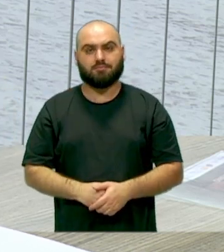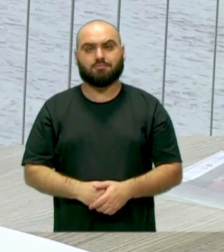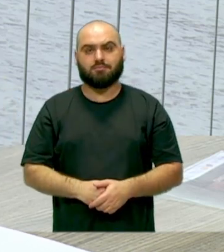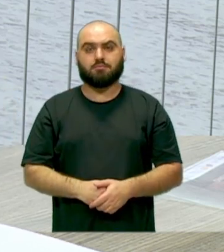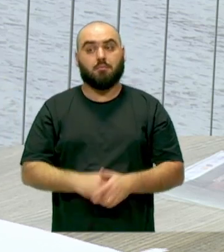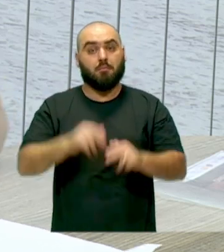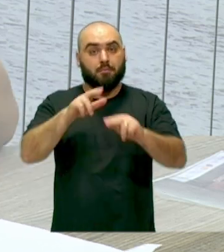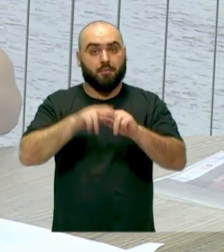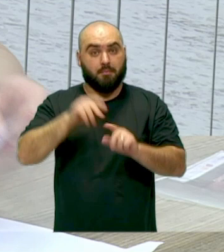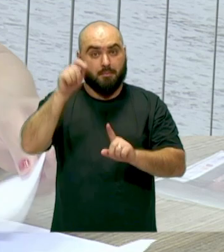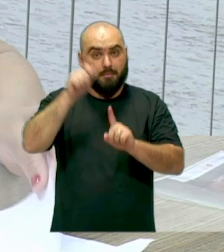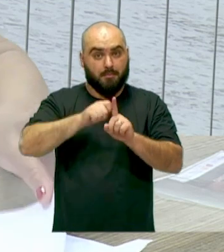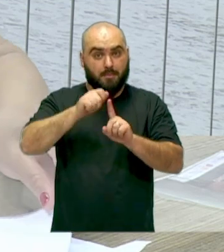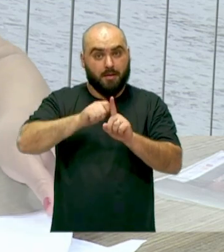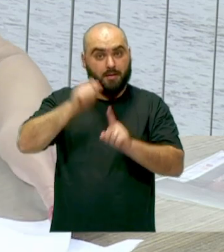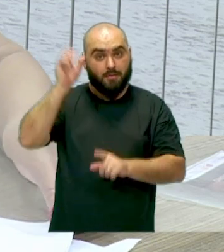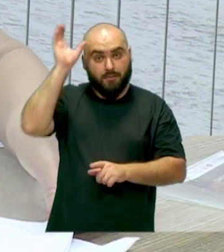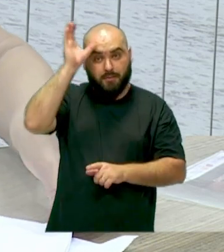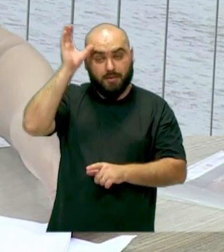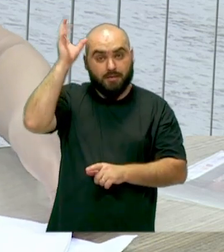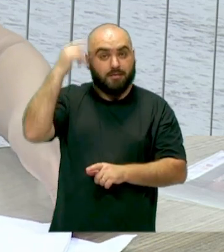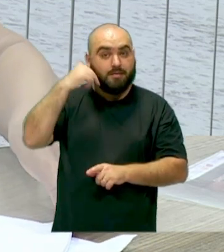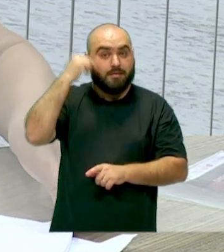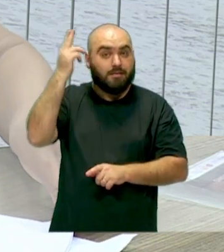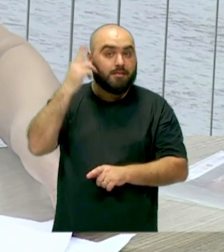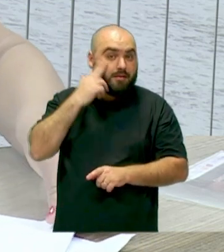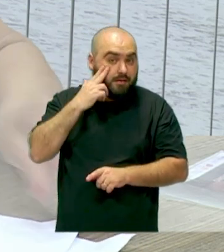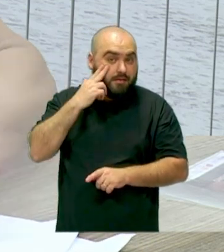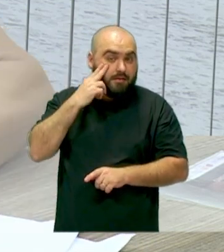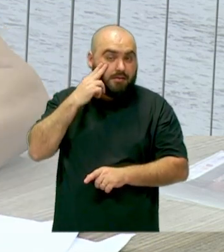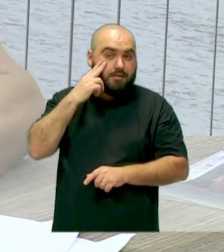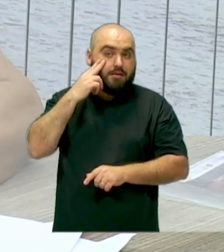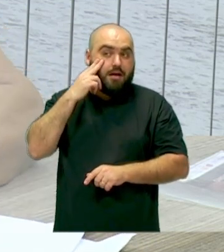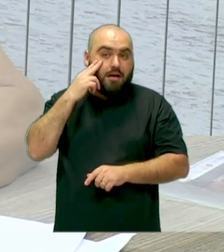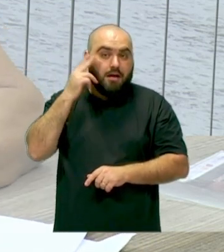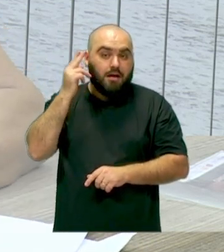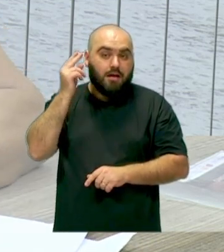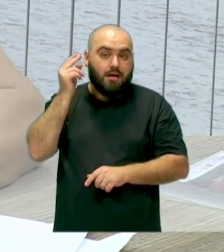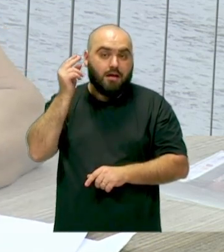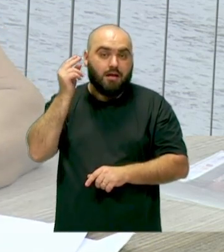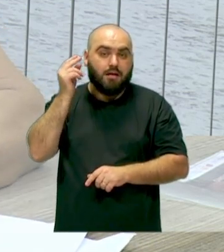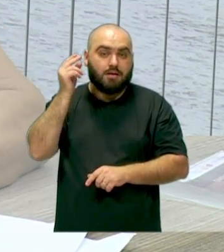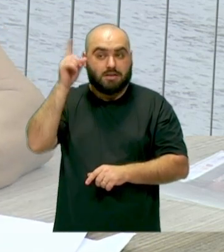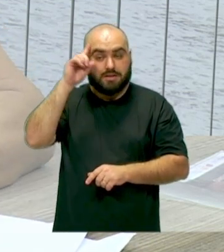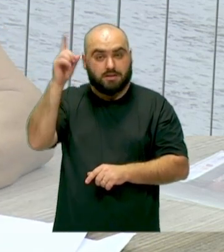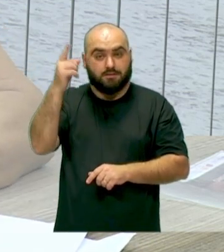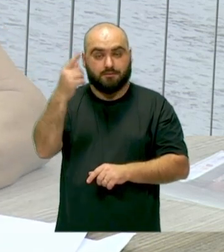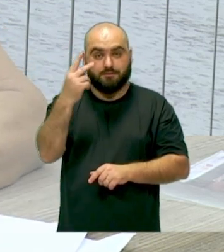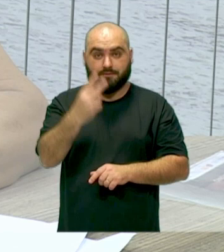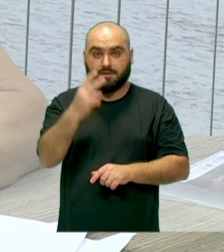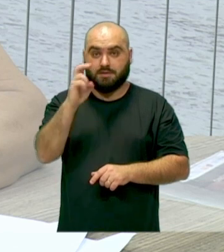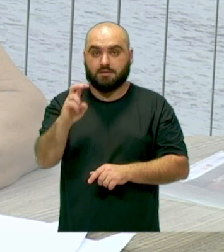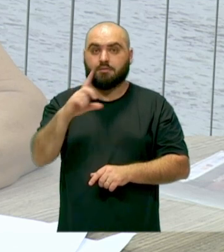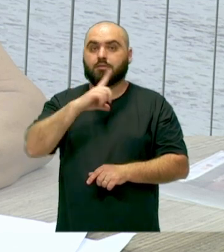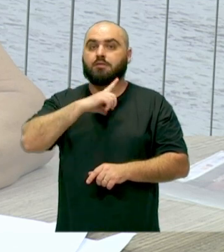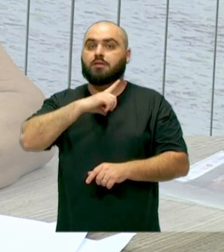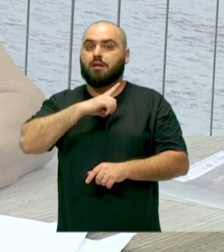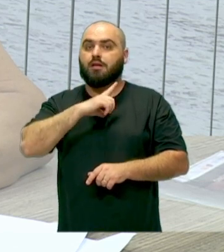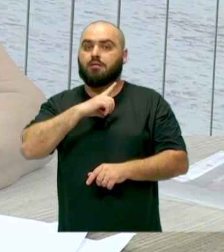da consciência negra, procura fazer, né? Tá aqui, ó, dia 25, tem uma blitz